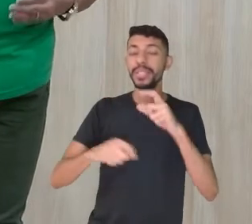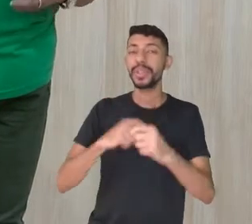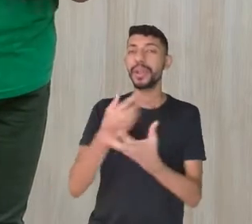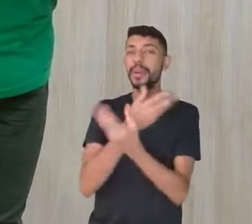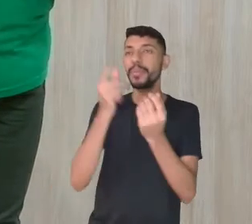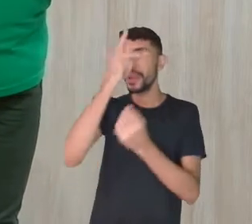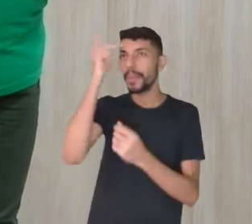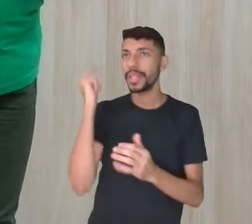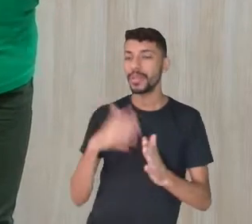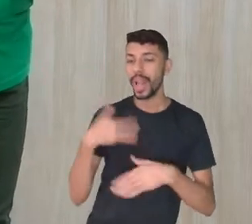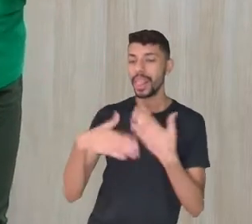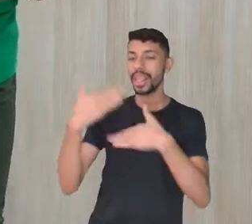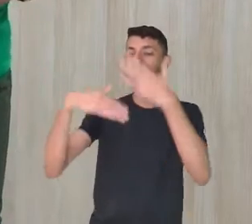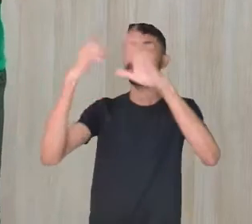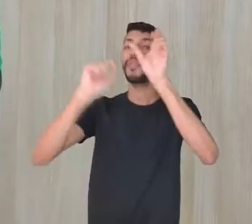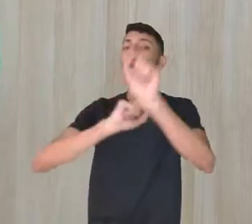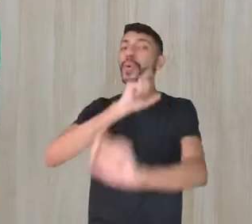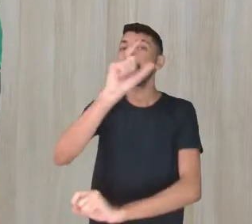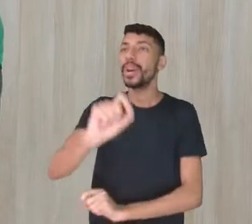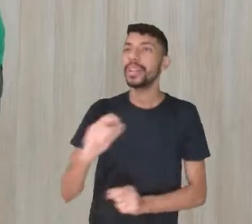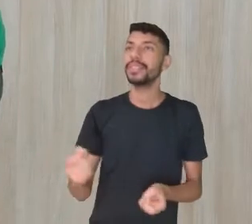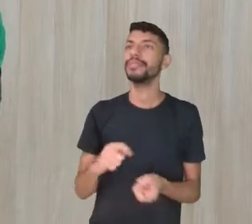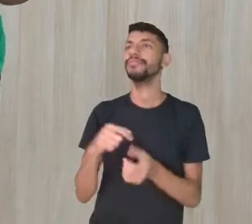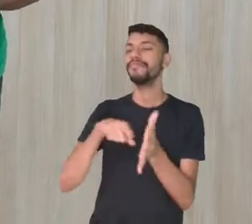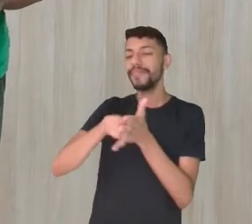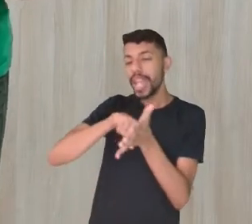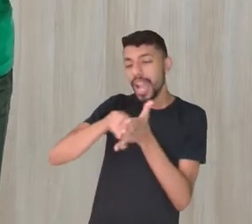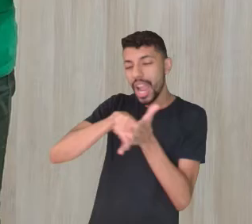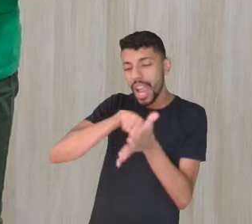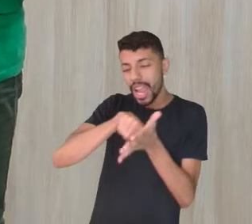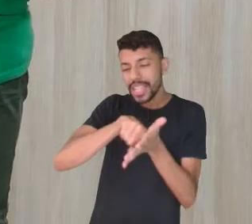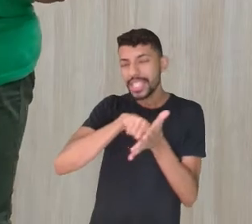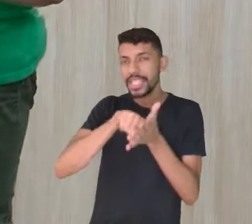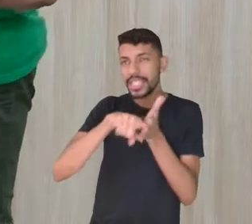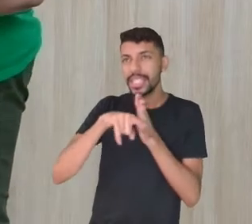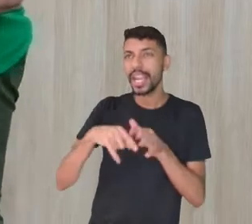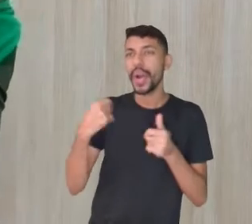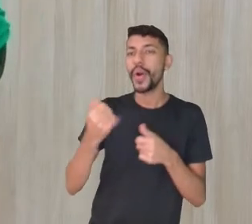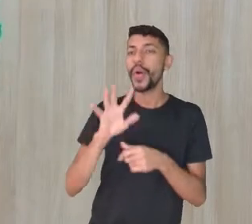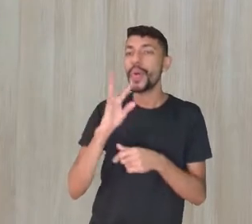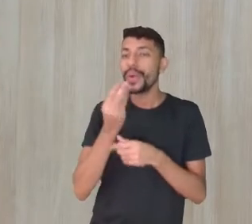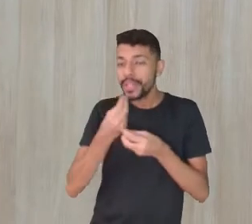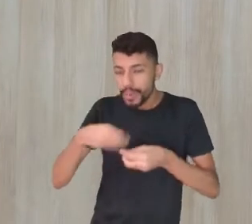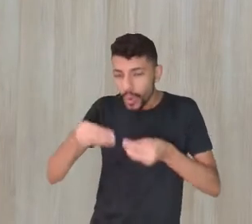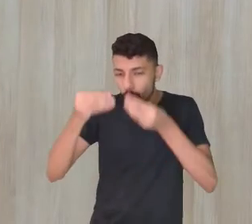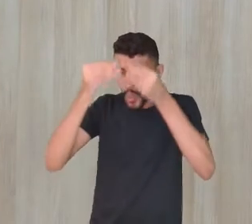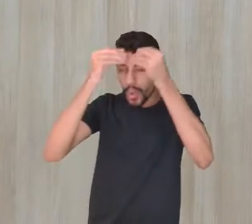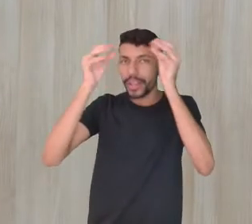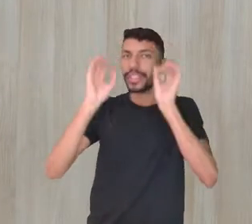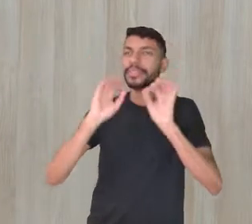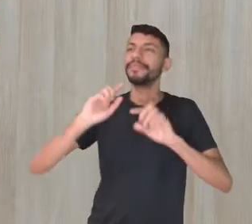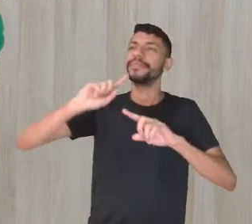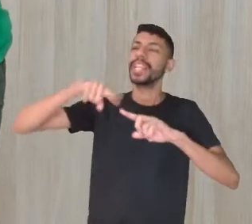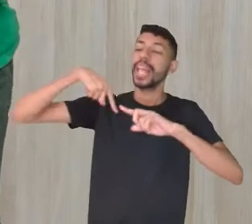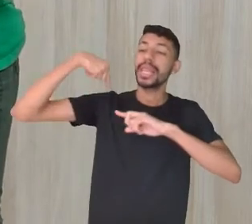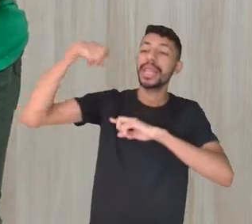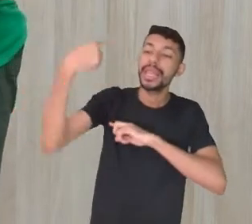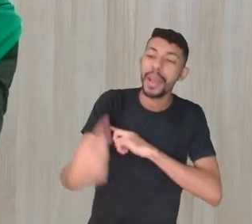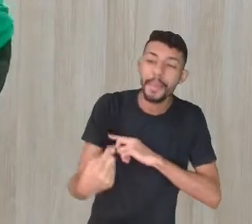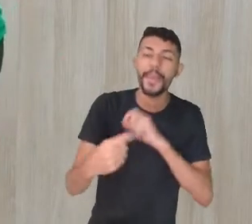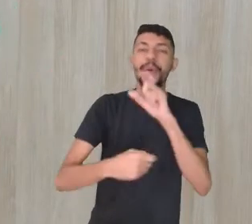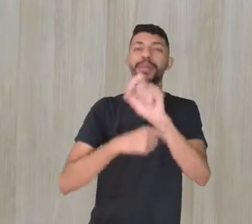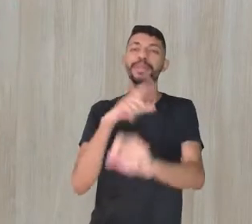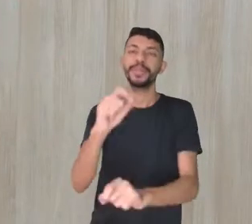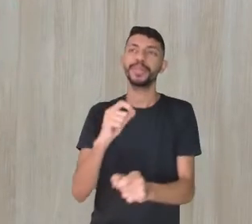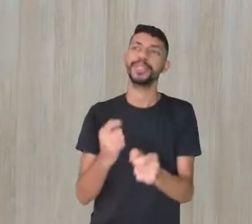estudiosos desenvolvessem aí grandes pesquisas, adquirissem o conhecimento, para a partir daí eles